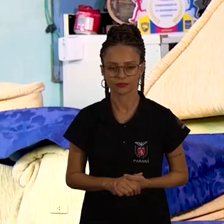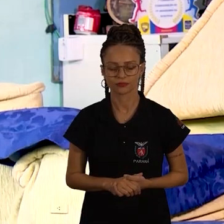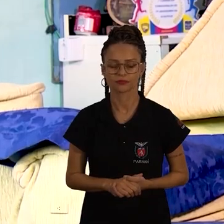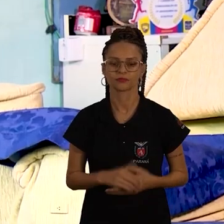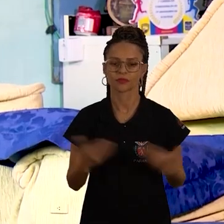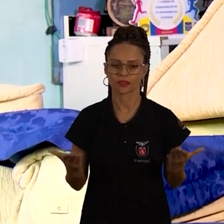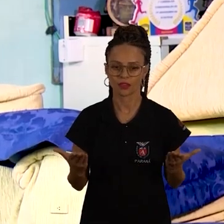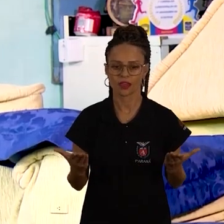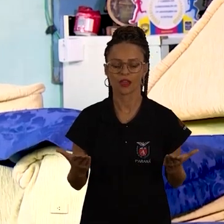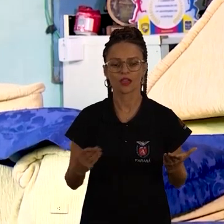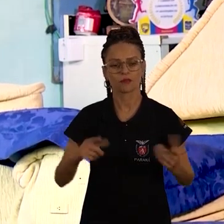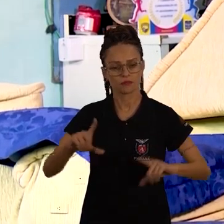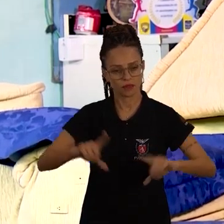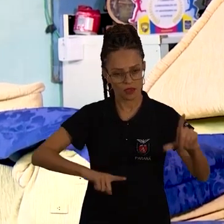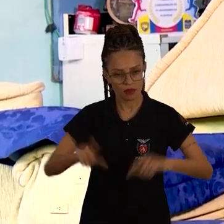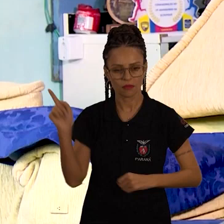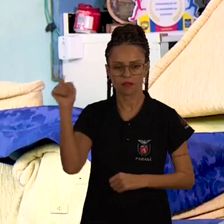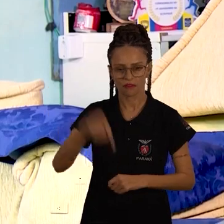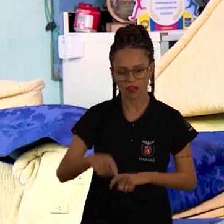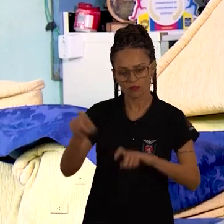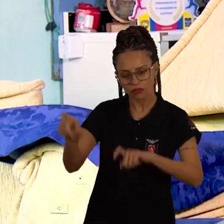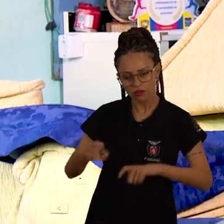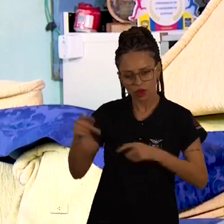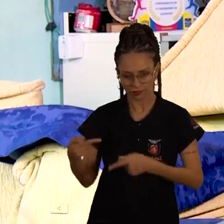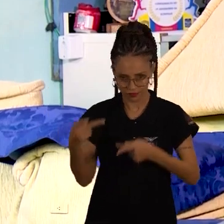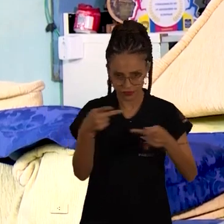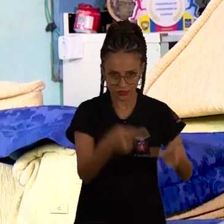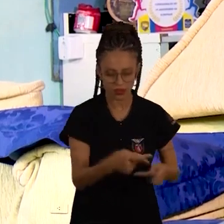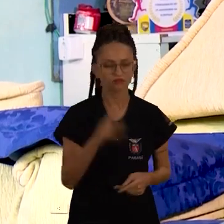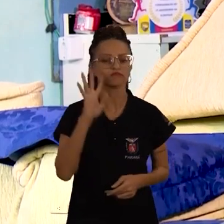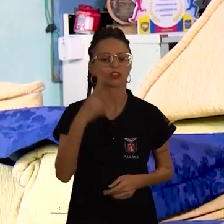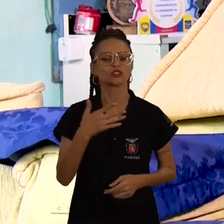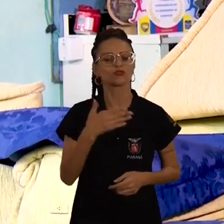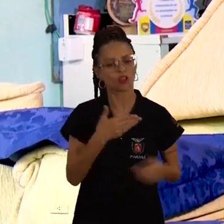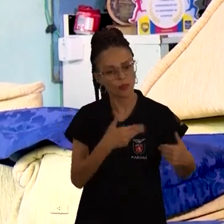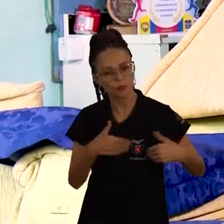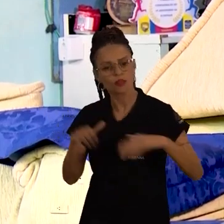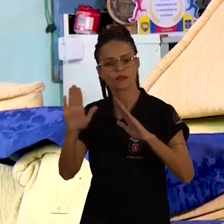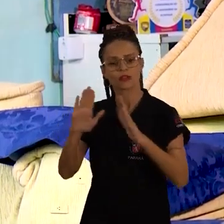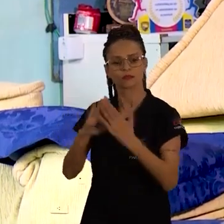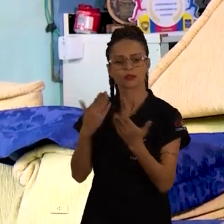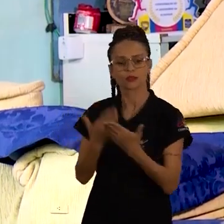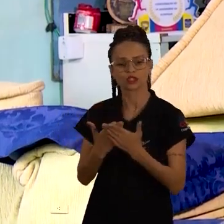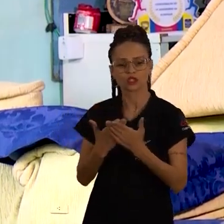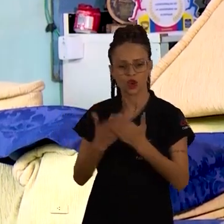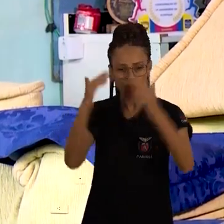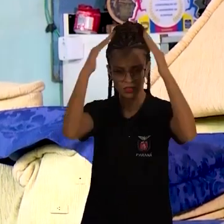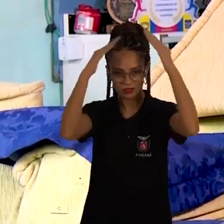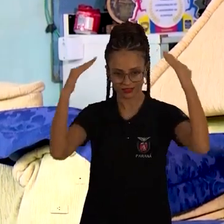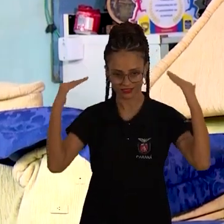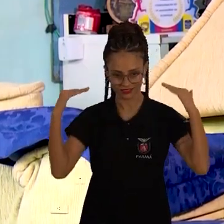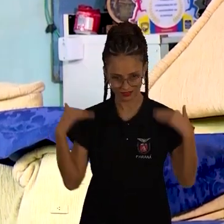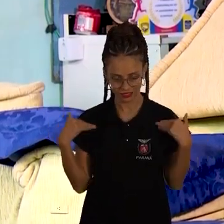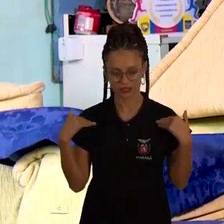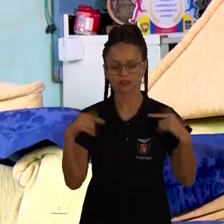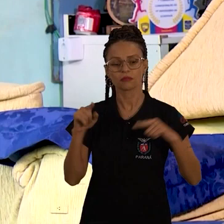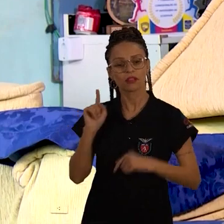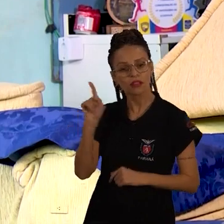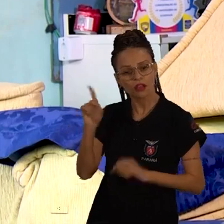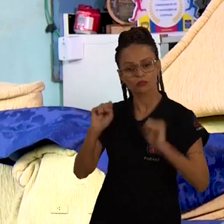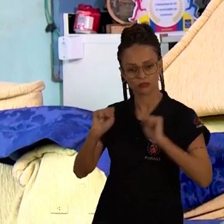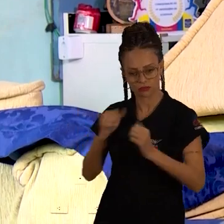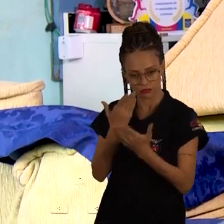E minha prima veio para o interior visitar a gente e resolveu me levar para o colégio de irmãs. Só que lá eu poderia